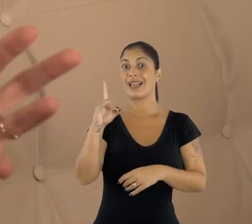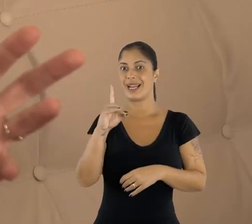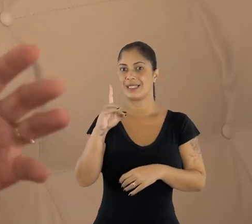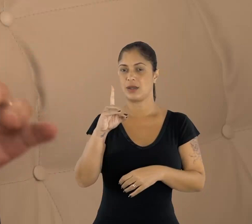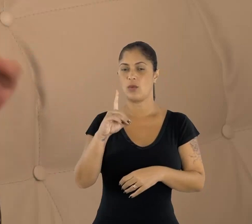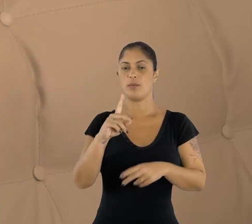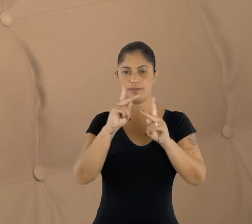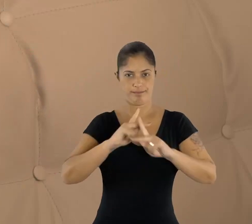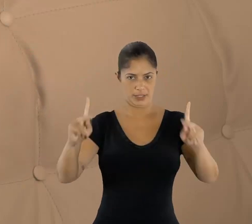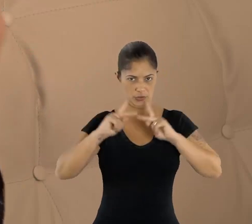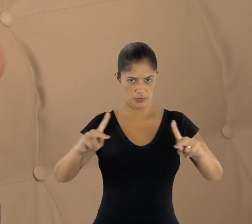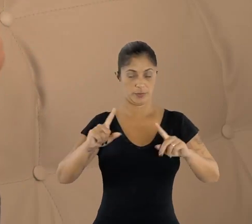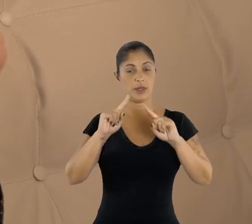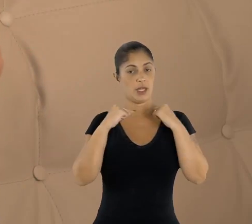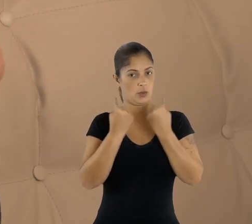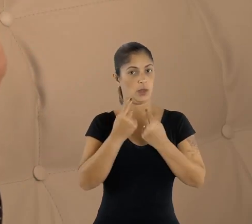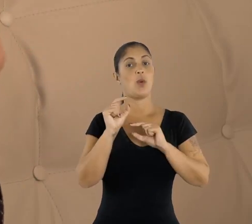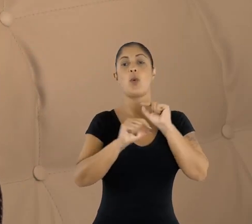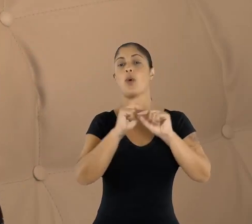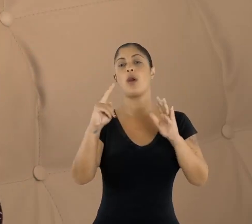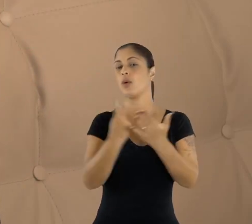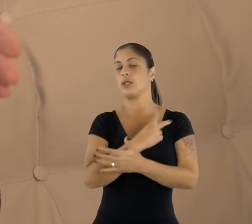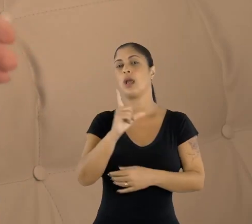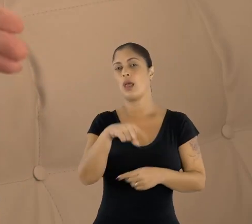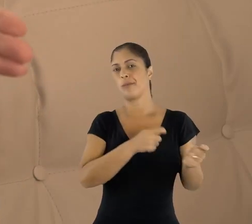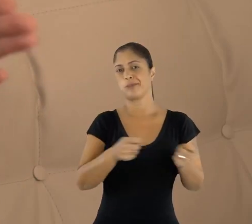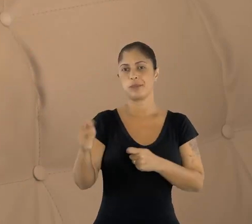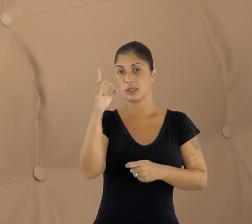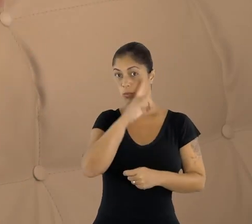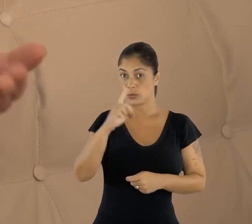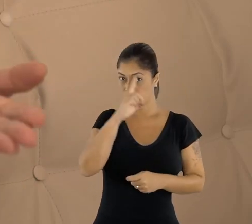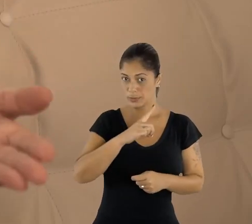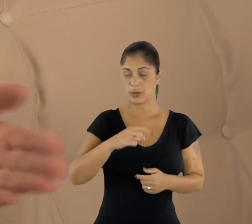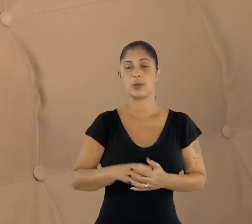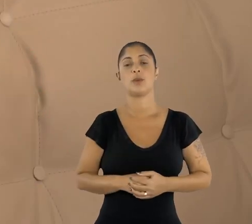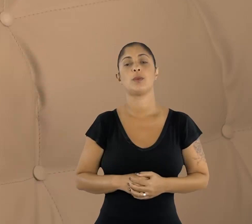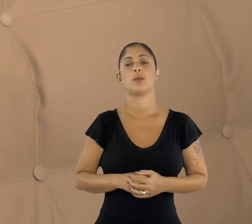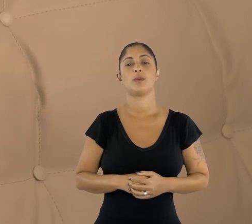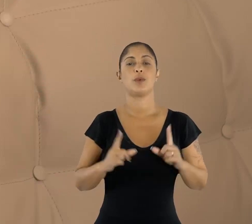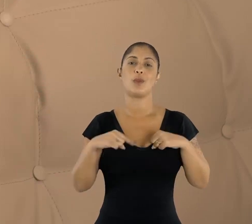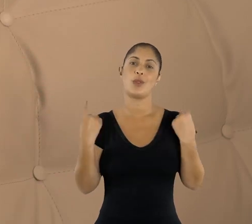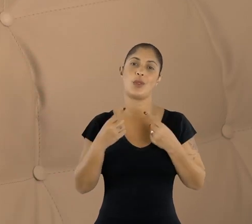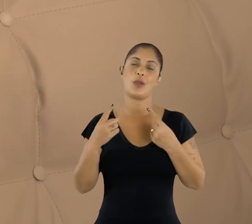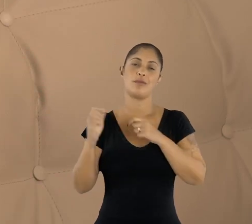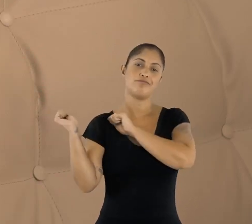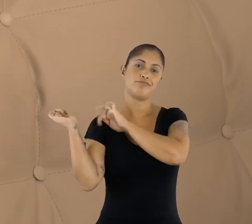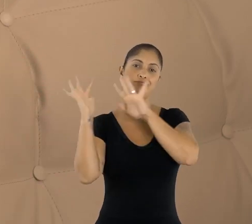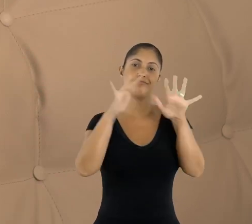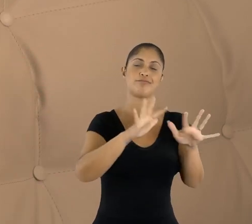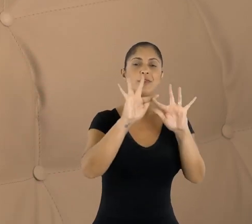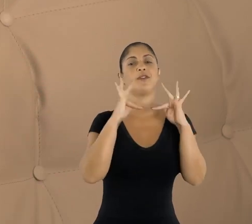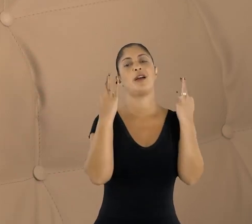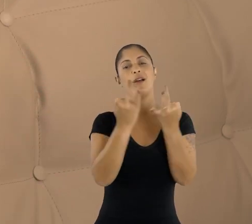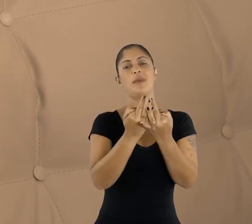da pastoral, as reuniões que aconteciam, em geral, aos domingos, e em que a gente levava